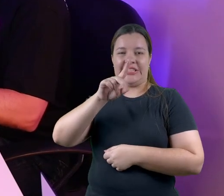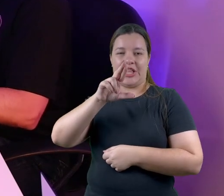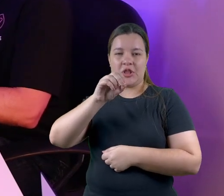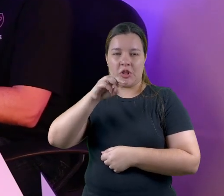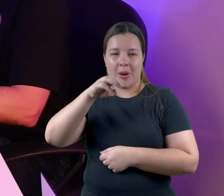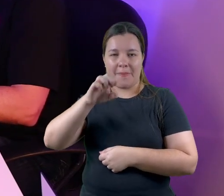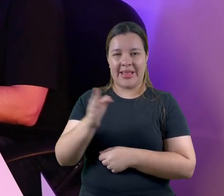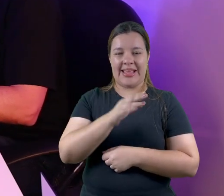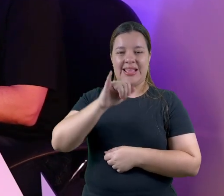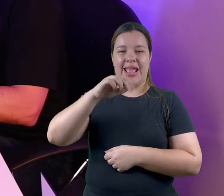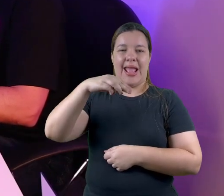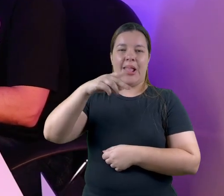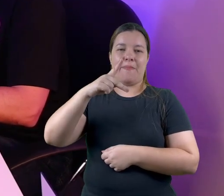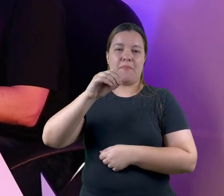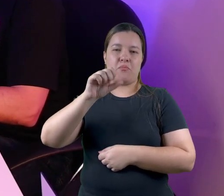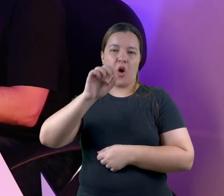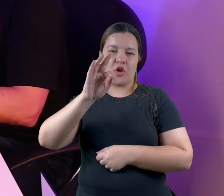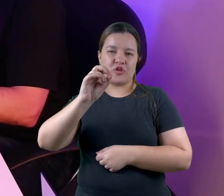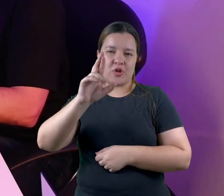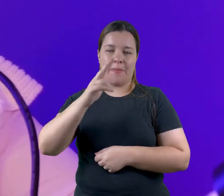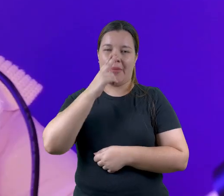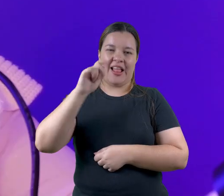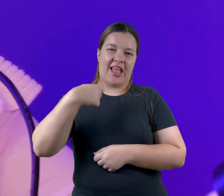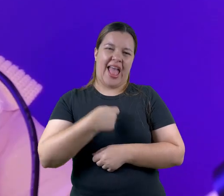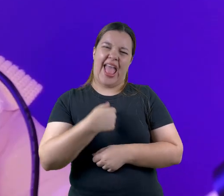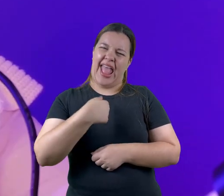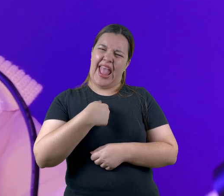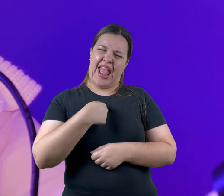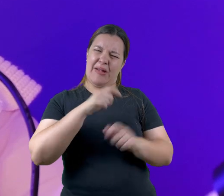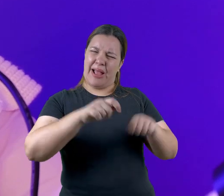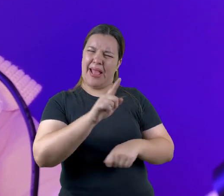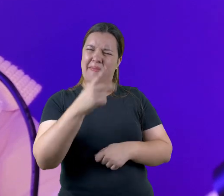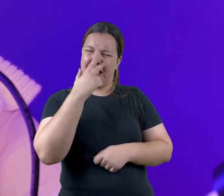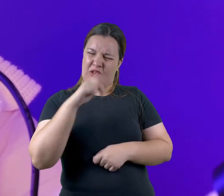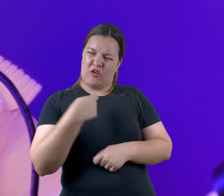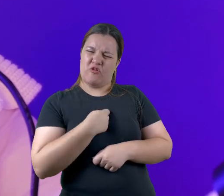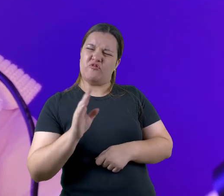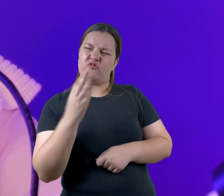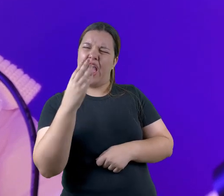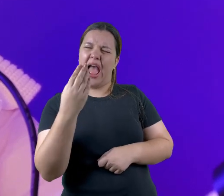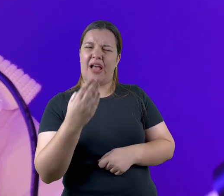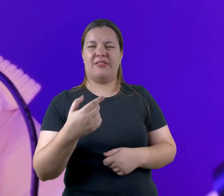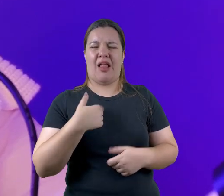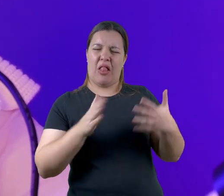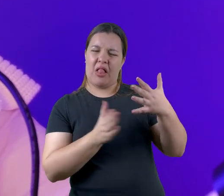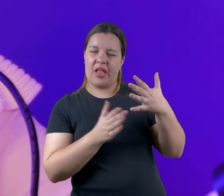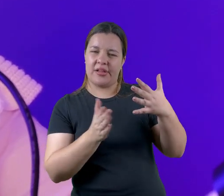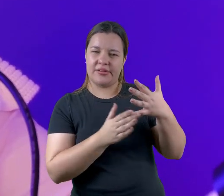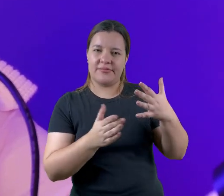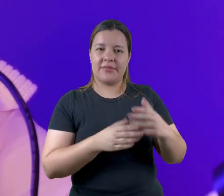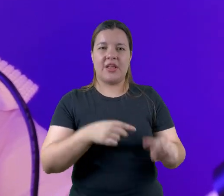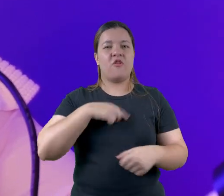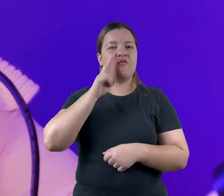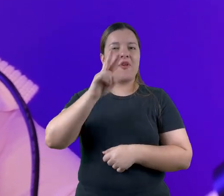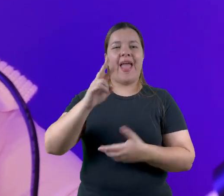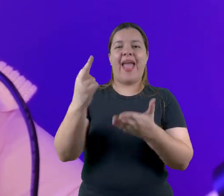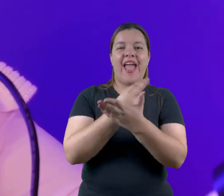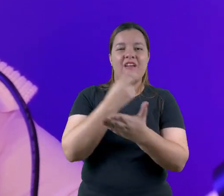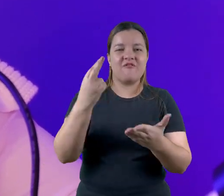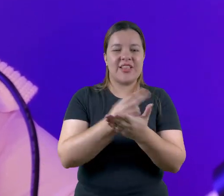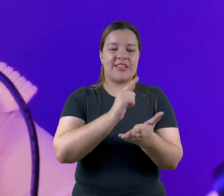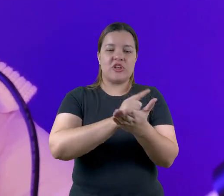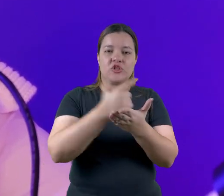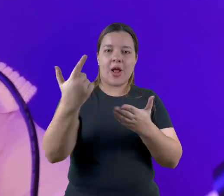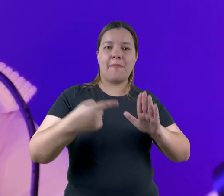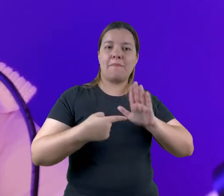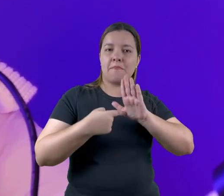impostor frequentemente a gente vê eh reportagens em revistas né assim e exame vsa que